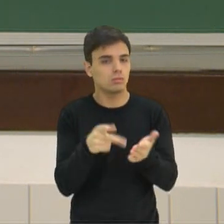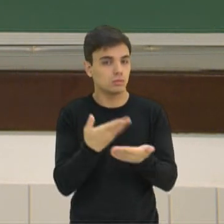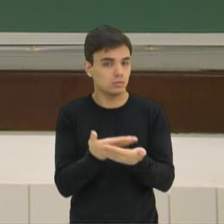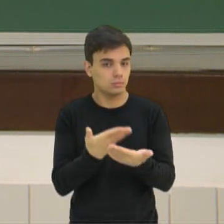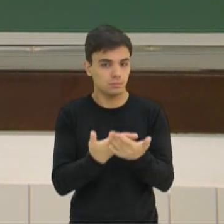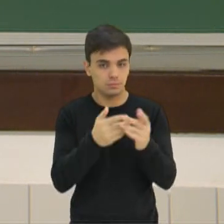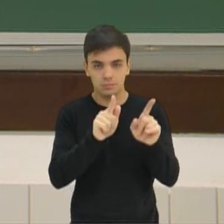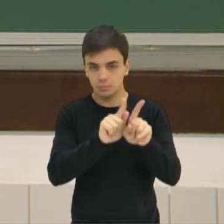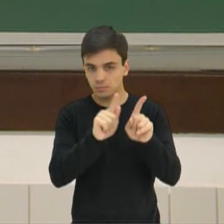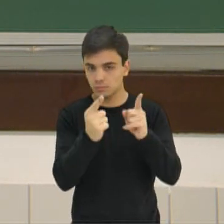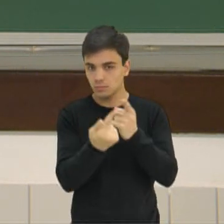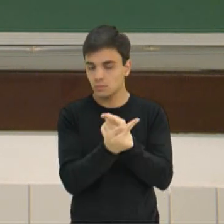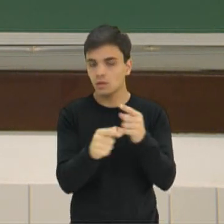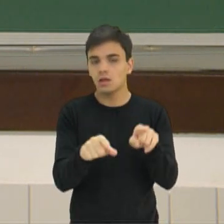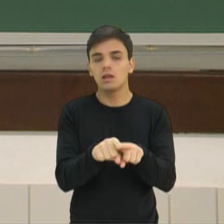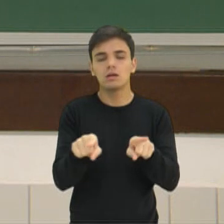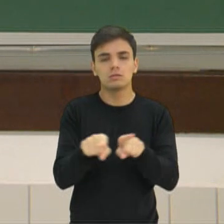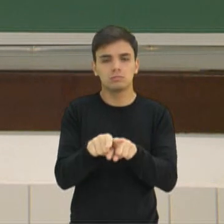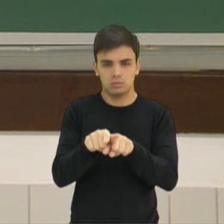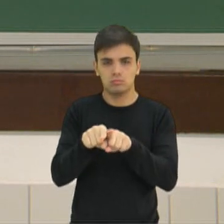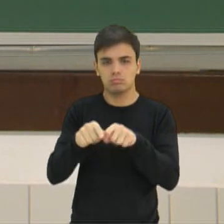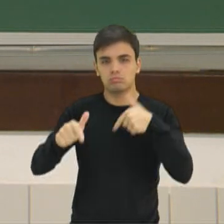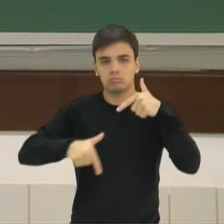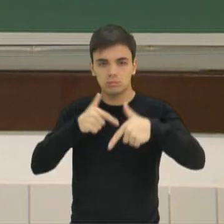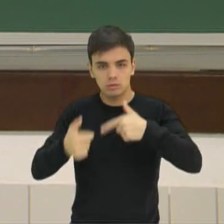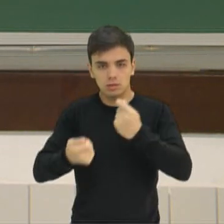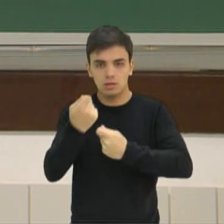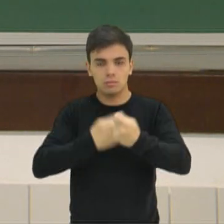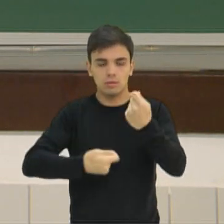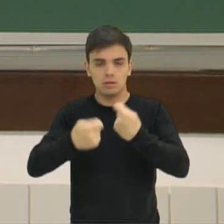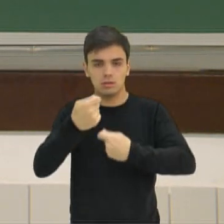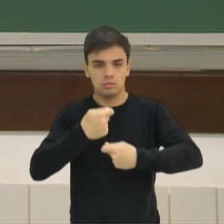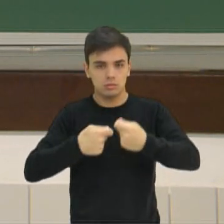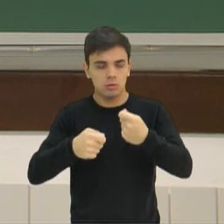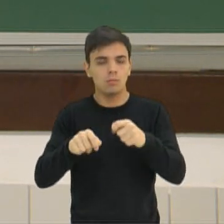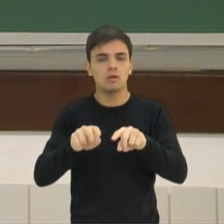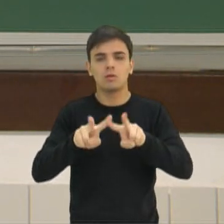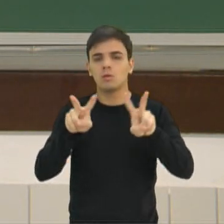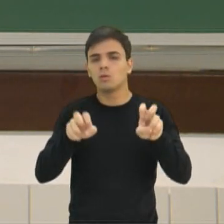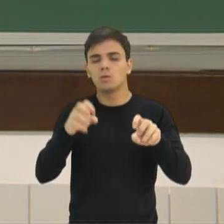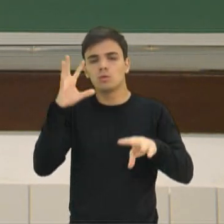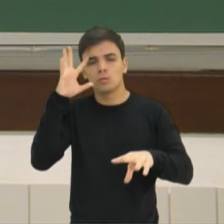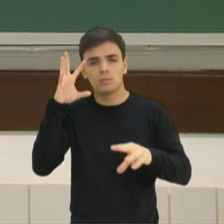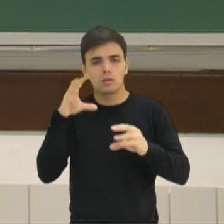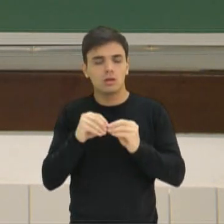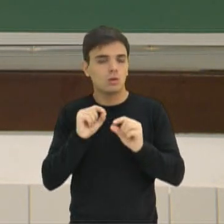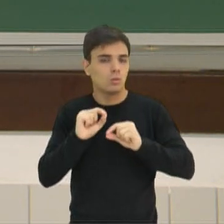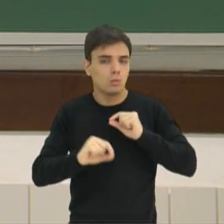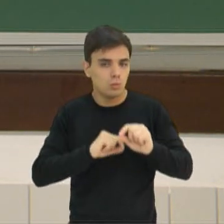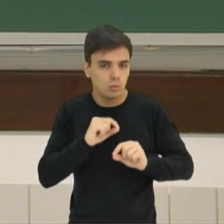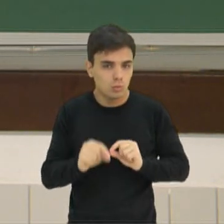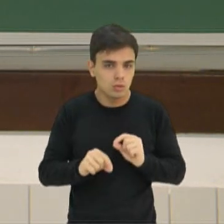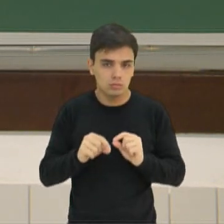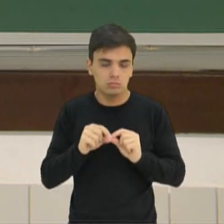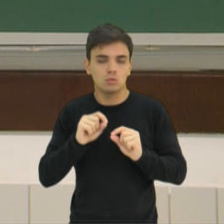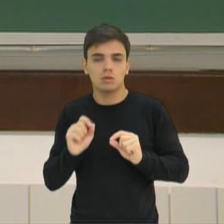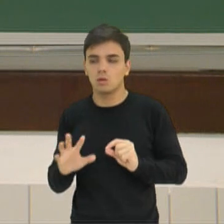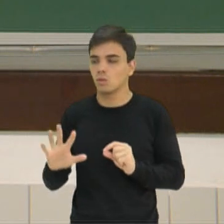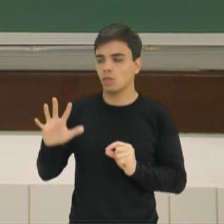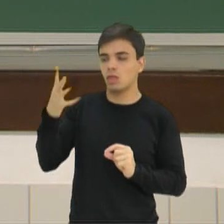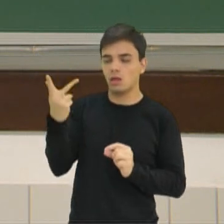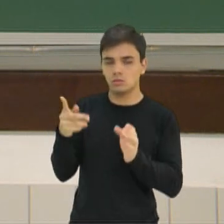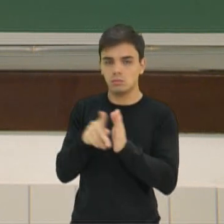Geografia e das atividades econômicas que a gente estava trabalhando. A ideia de hoje é entender quais são os impactos dessas